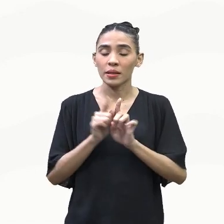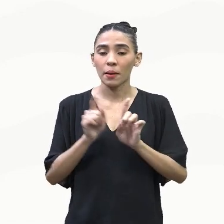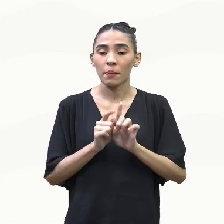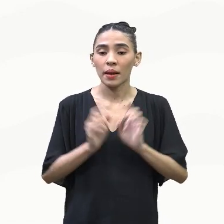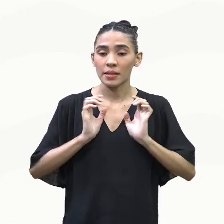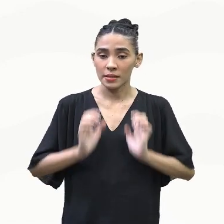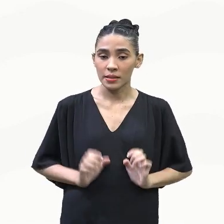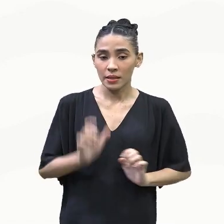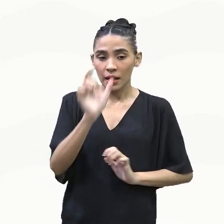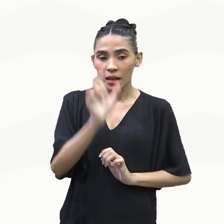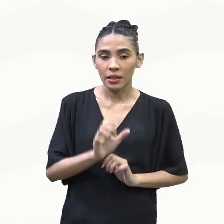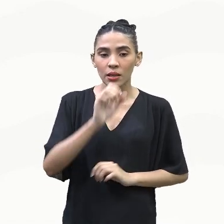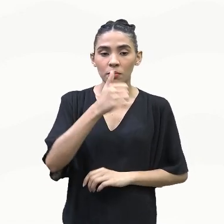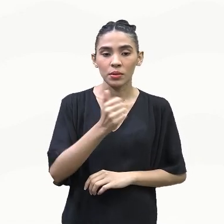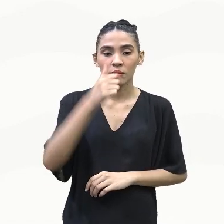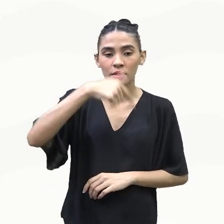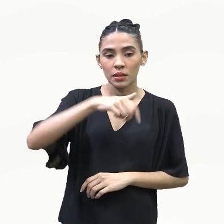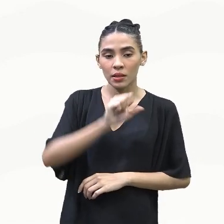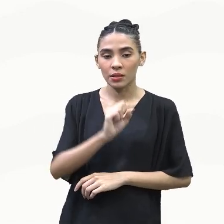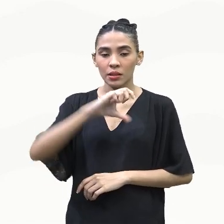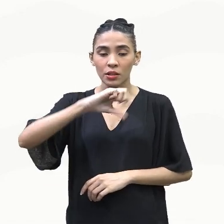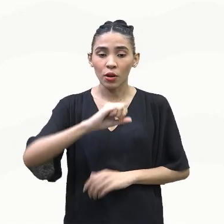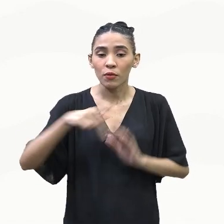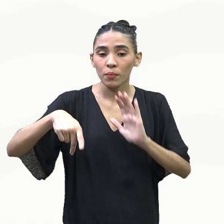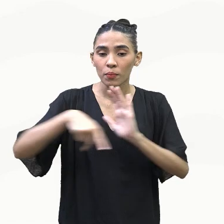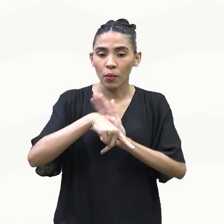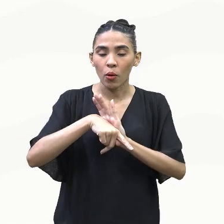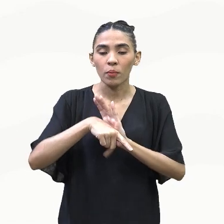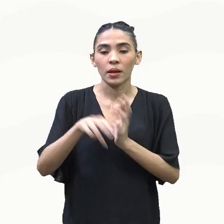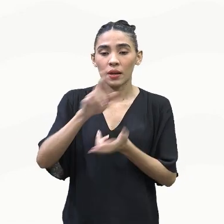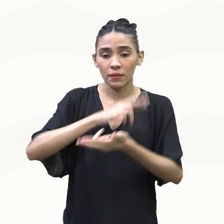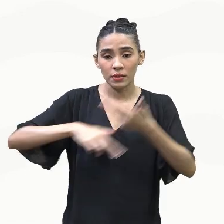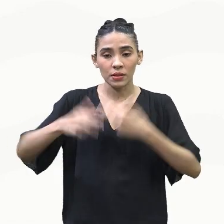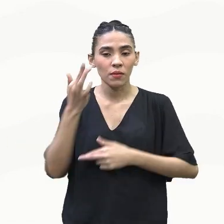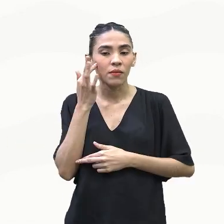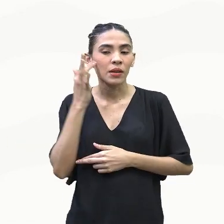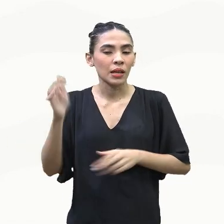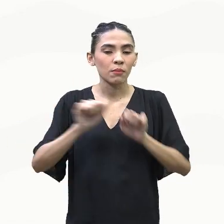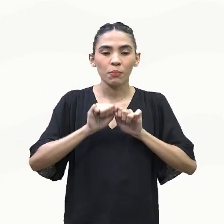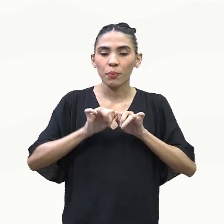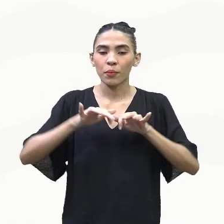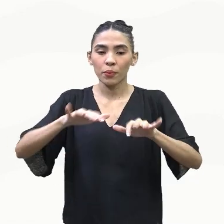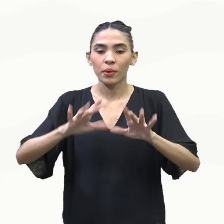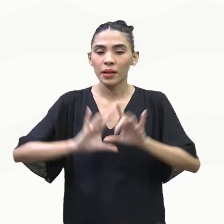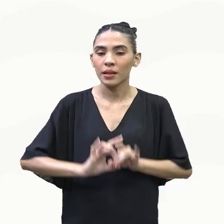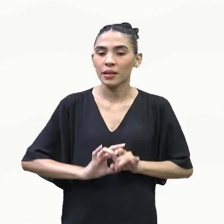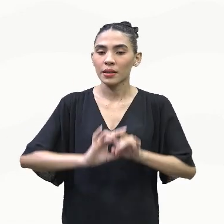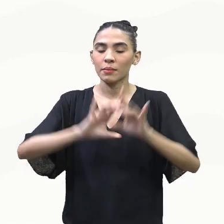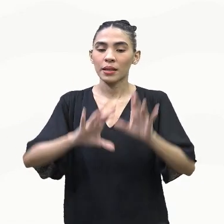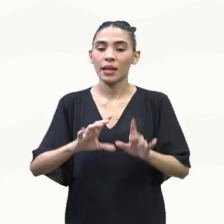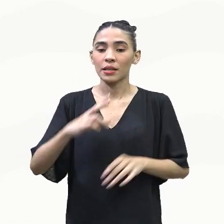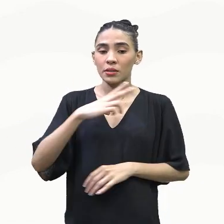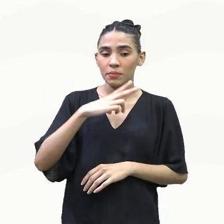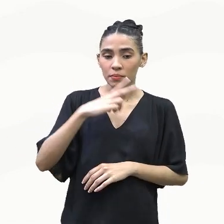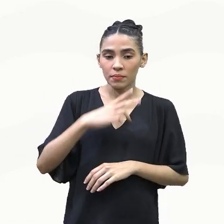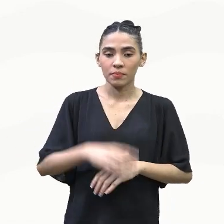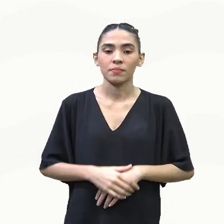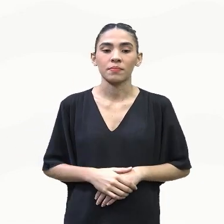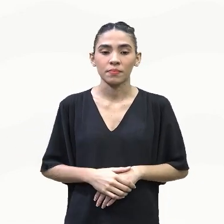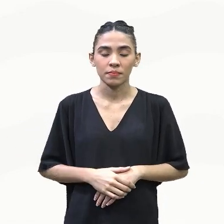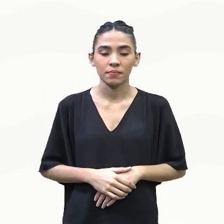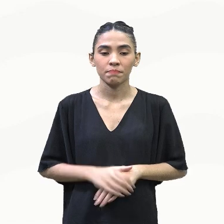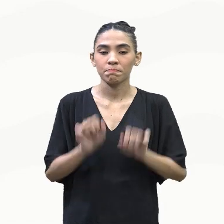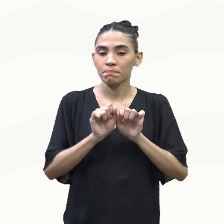1789, oriunda da Revolução Francesa, deu uma amplitude muito maior às liberdades individuais,